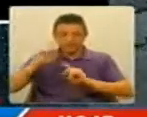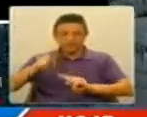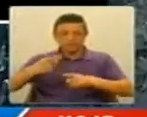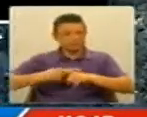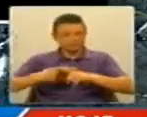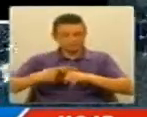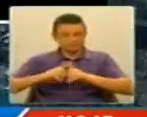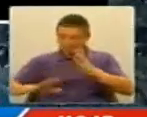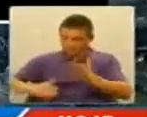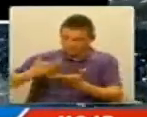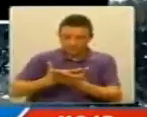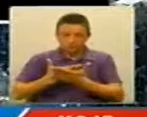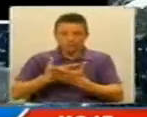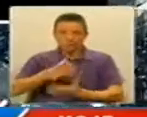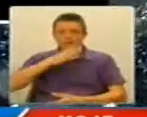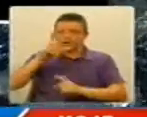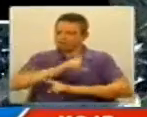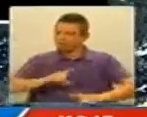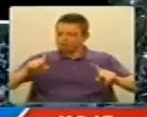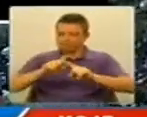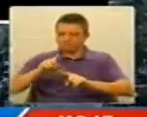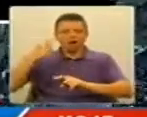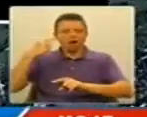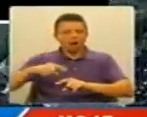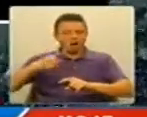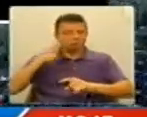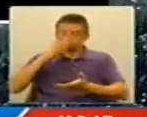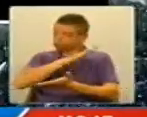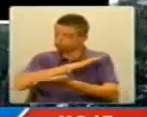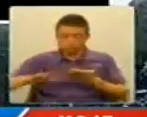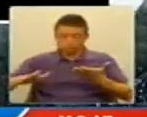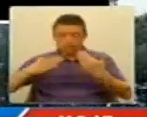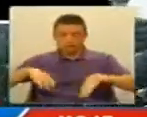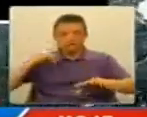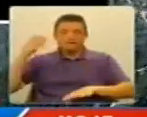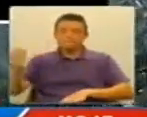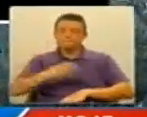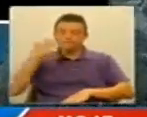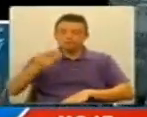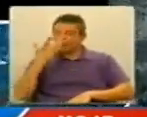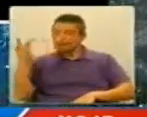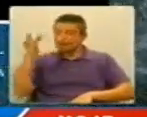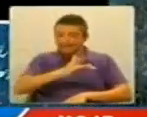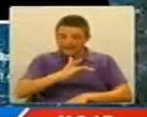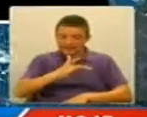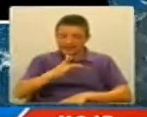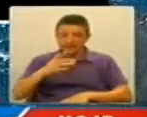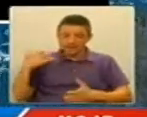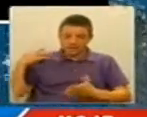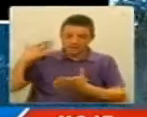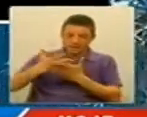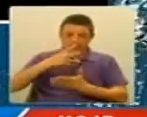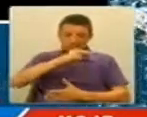interessantíssimo. Dizem que, não, há matéria, nós é que não a conhecemos. É a famosa matéria negra, que nós conhecemos desde a década de